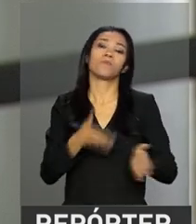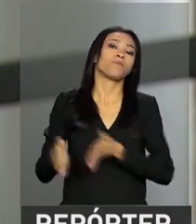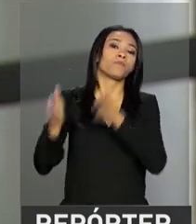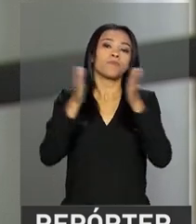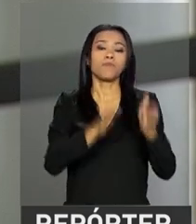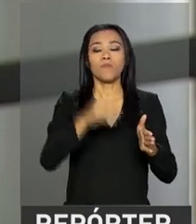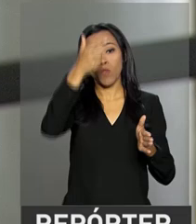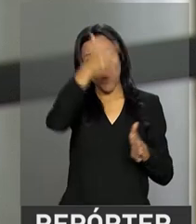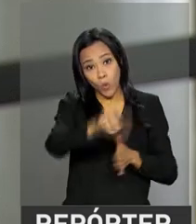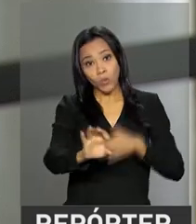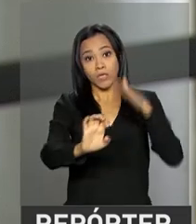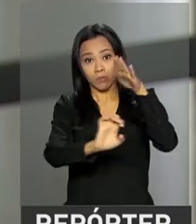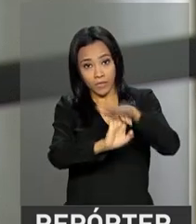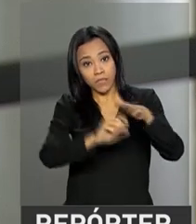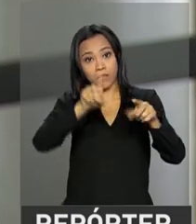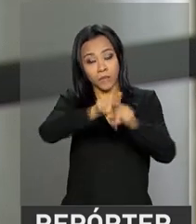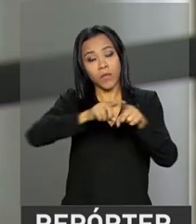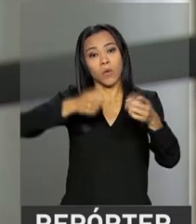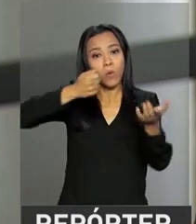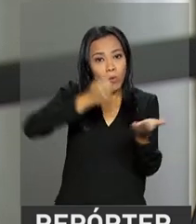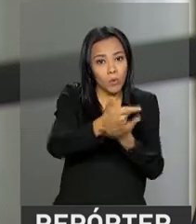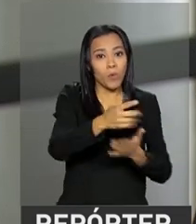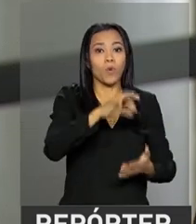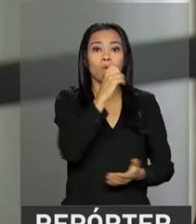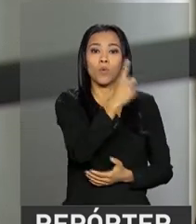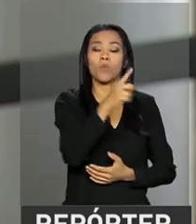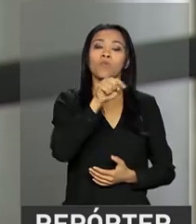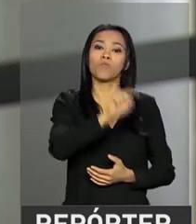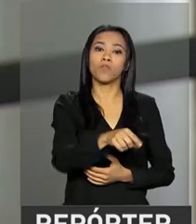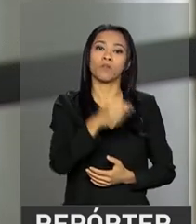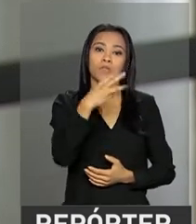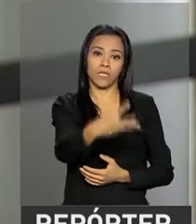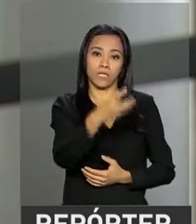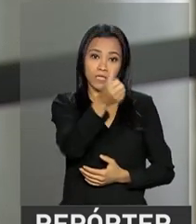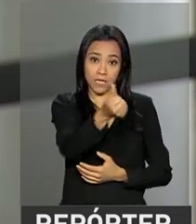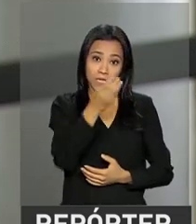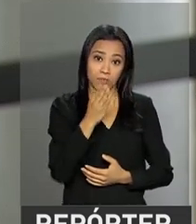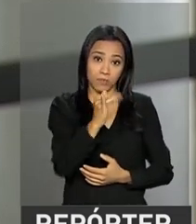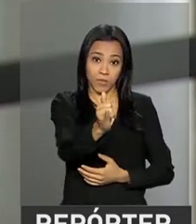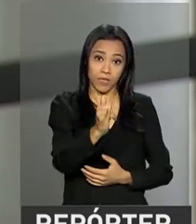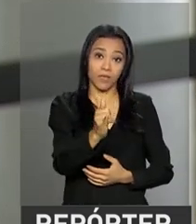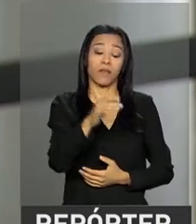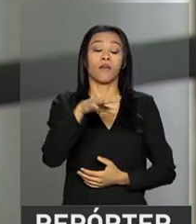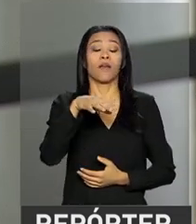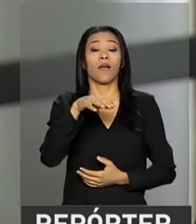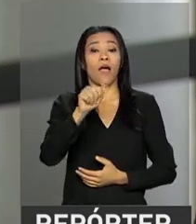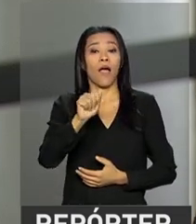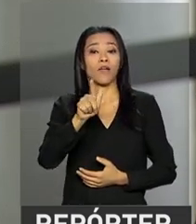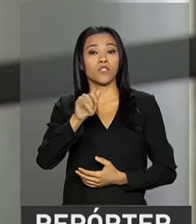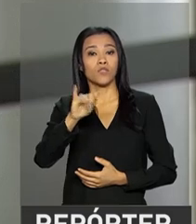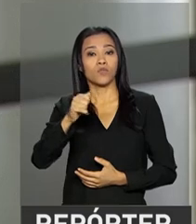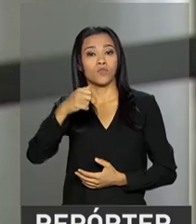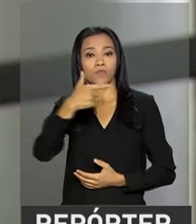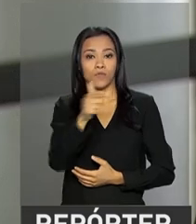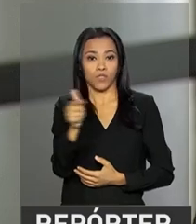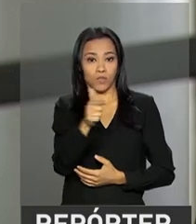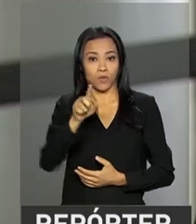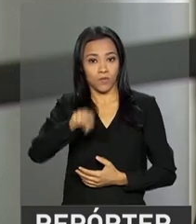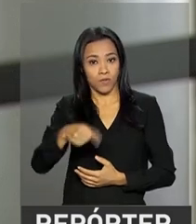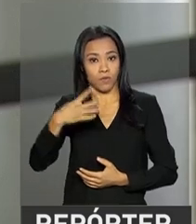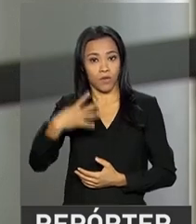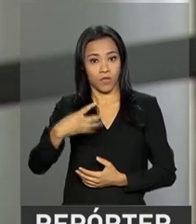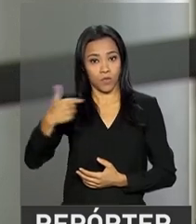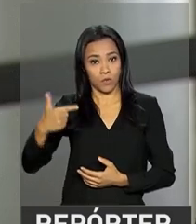usina de miranda por 1,36 bilhão de reais ágio de 22,42 por